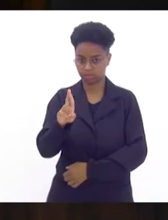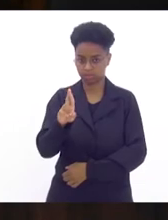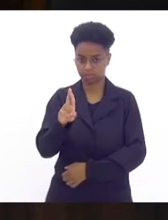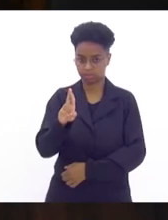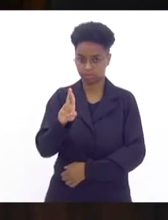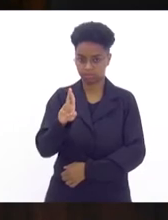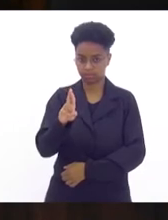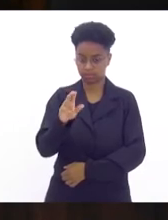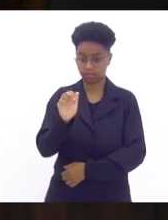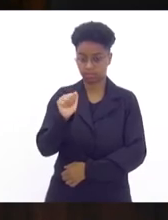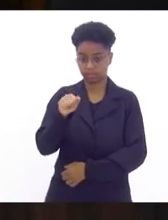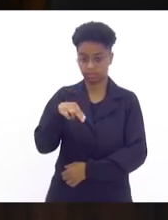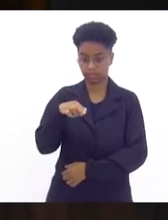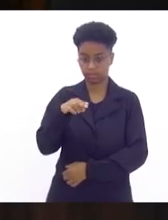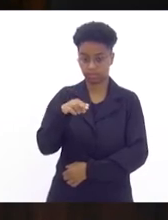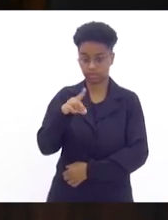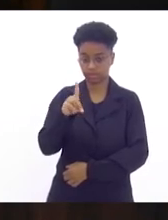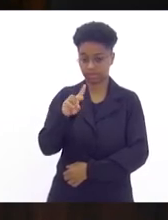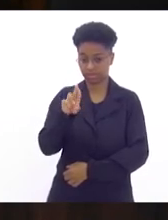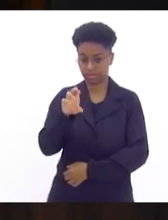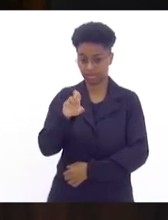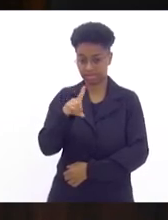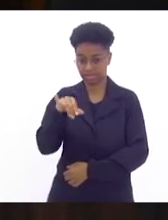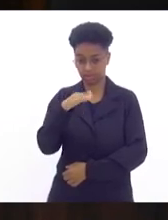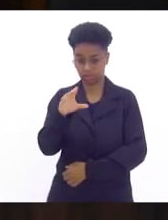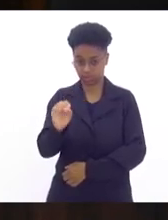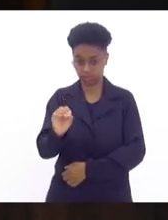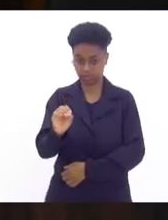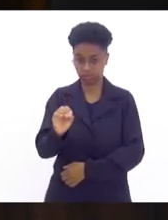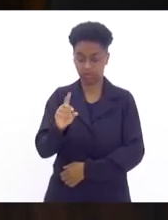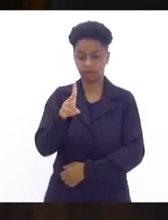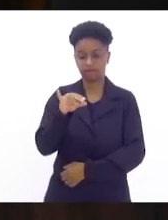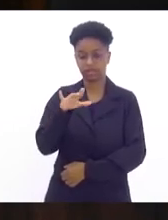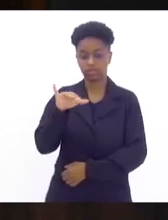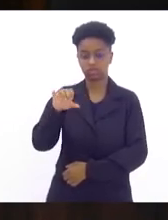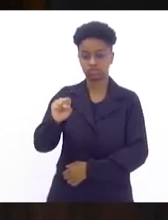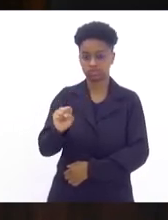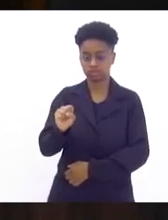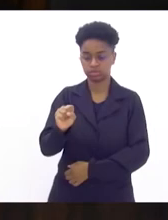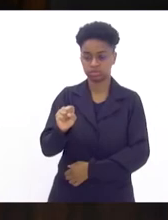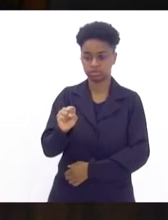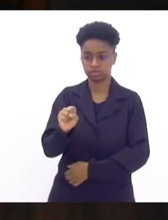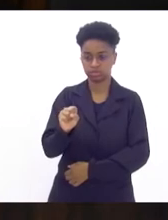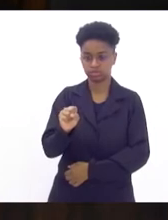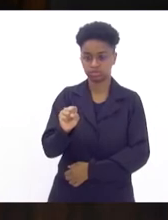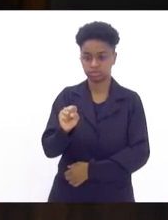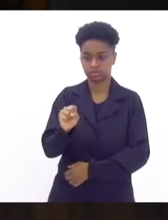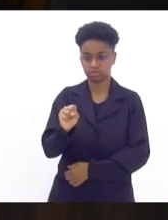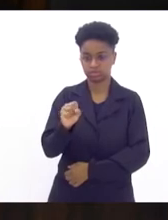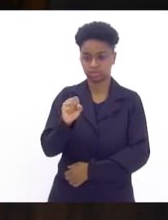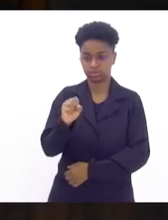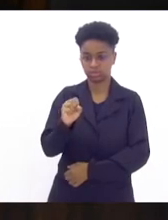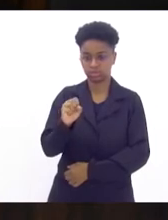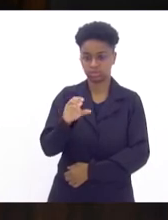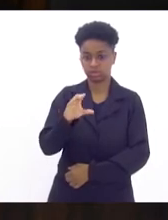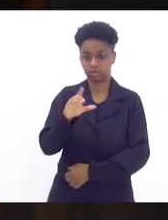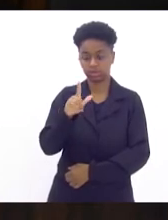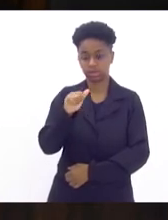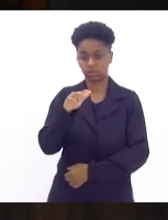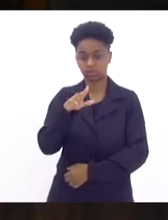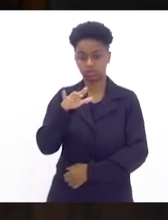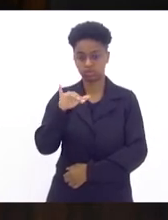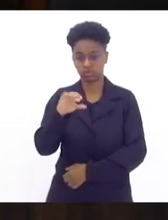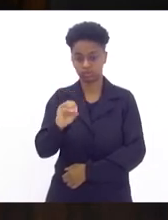Deputado Andrézinho Siciliano Deputado Vinícius cozzolino Deputado Cláudio